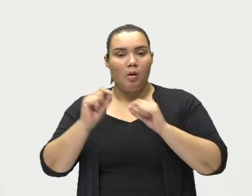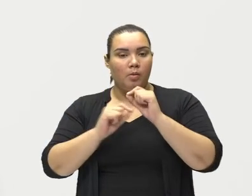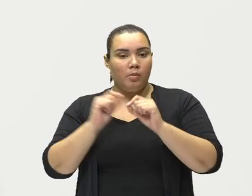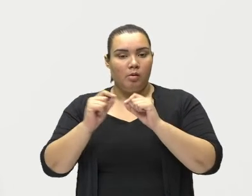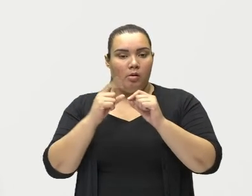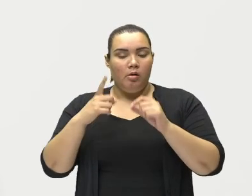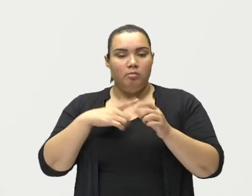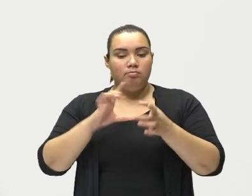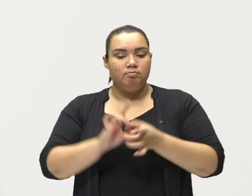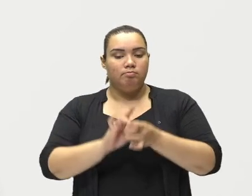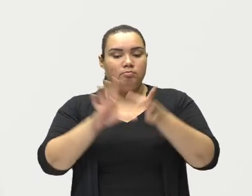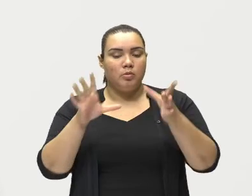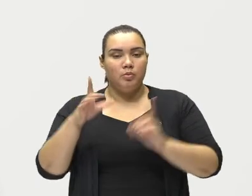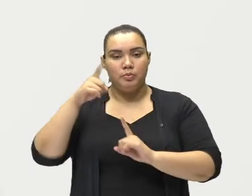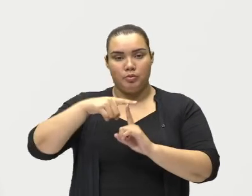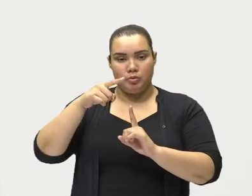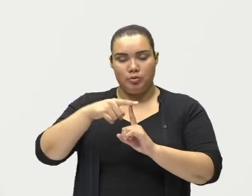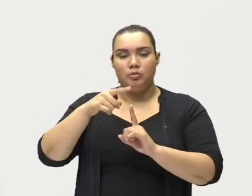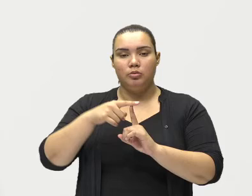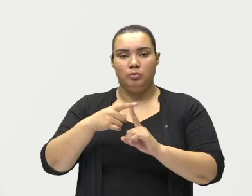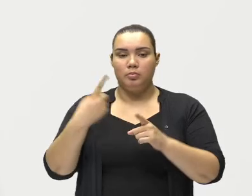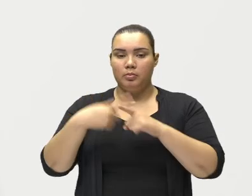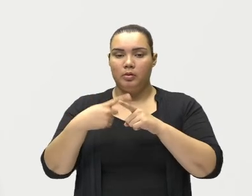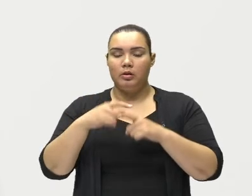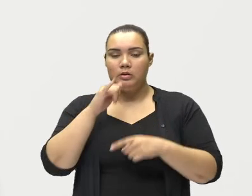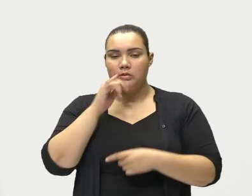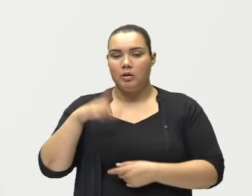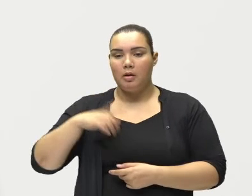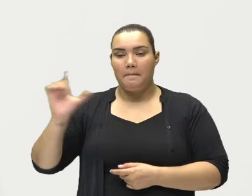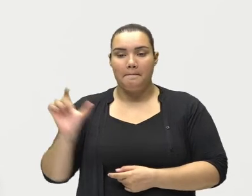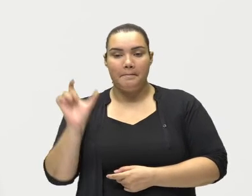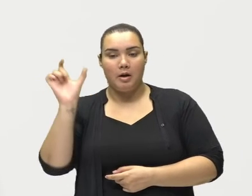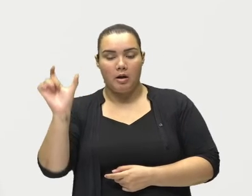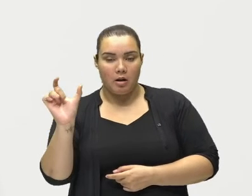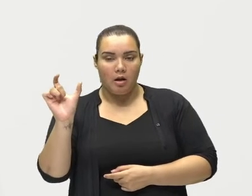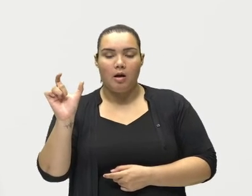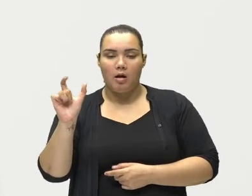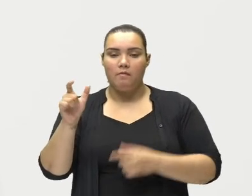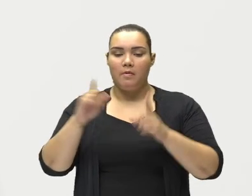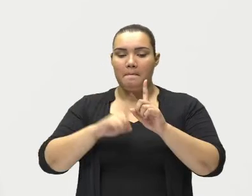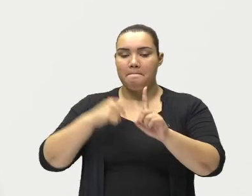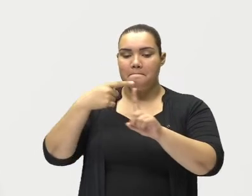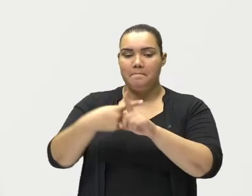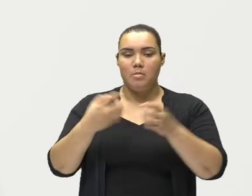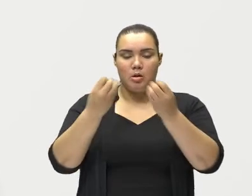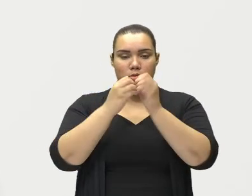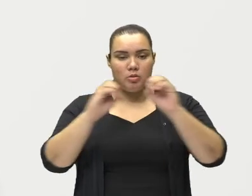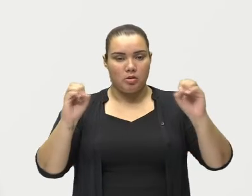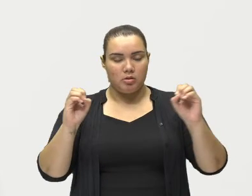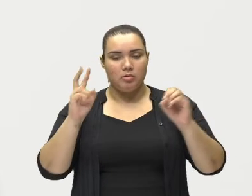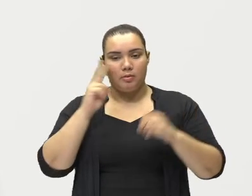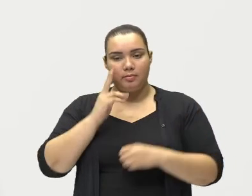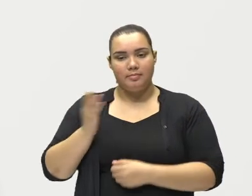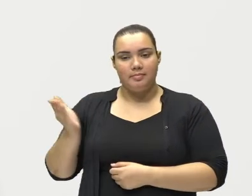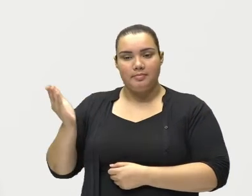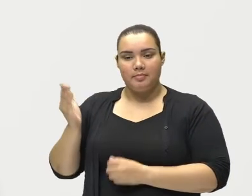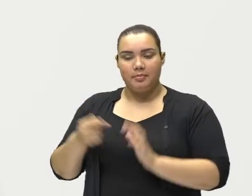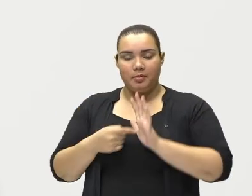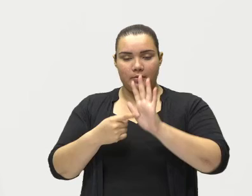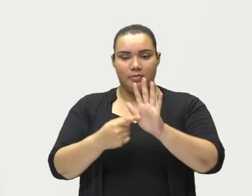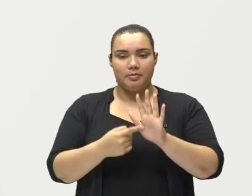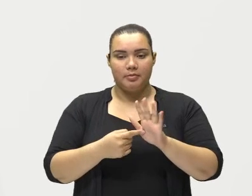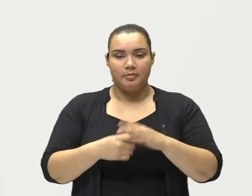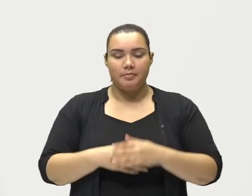de concessão. Conquanto tenha chovido muito, o gramado continua em boas condições. Olha só,